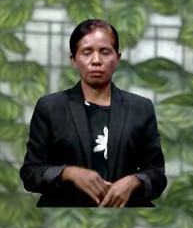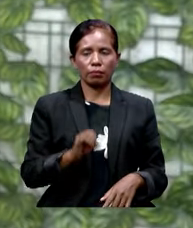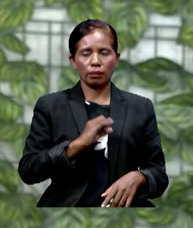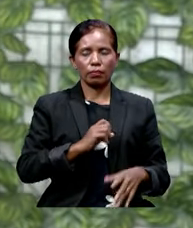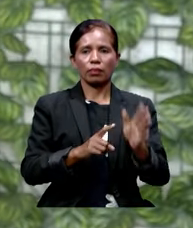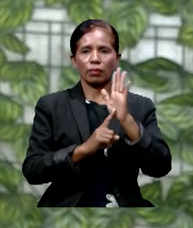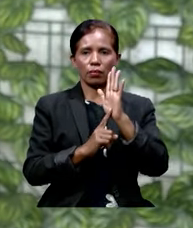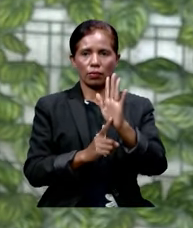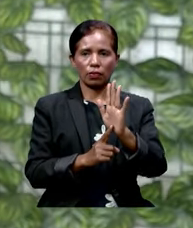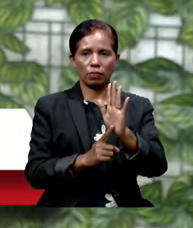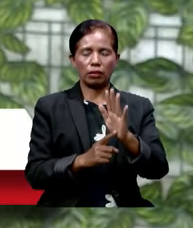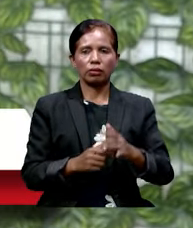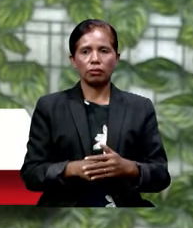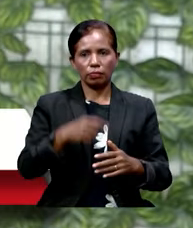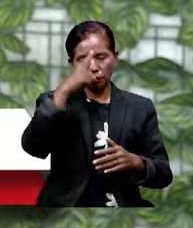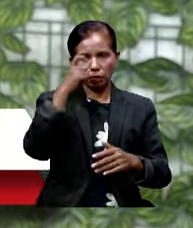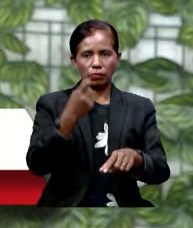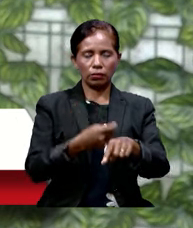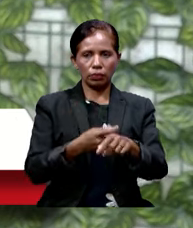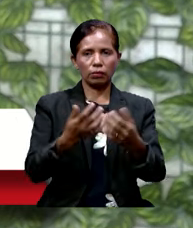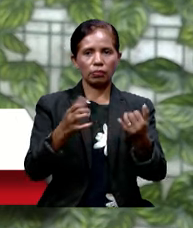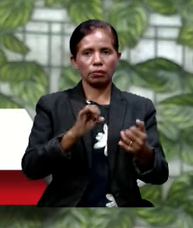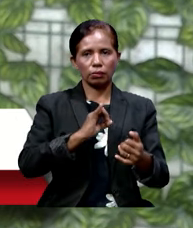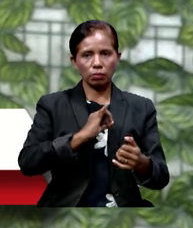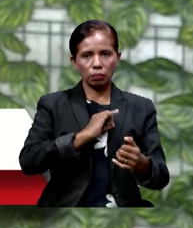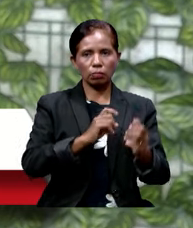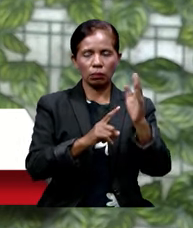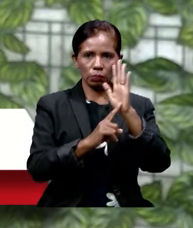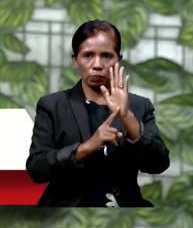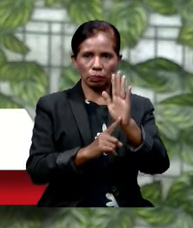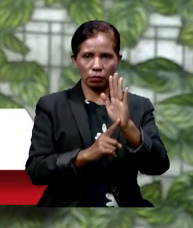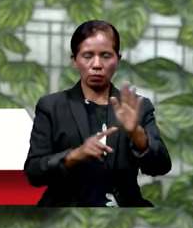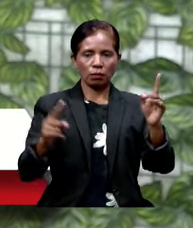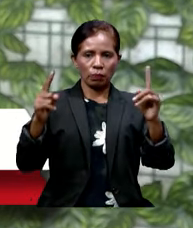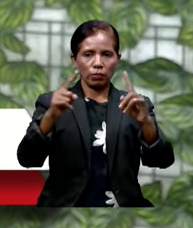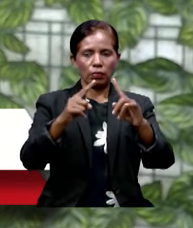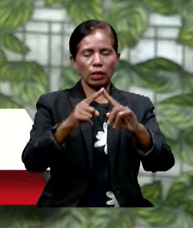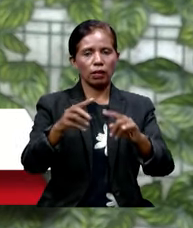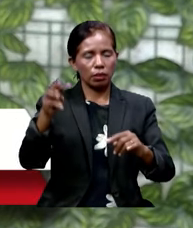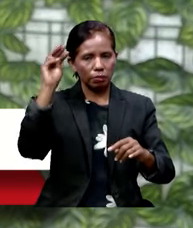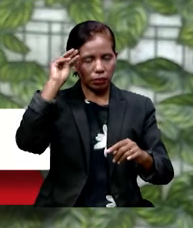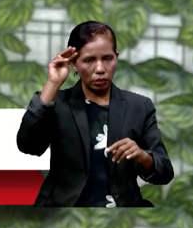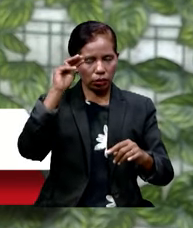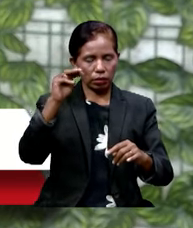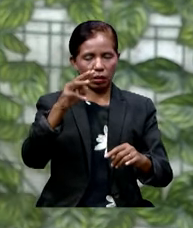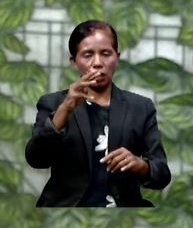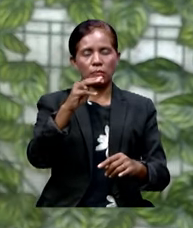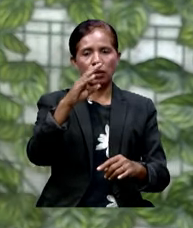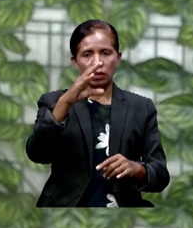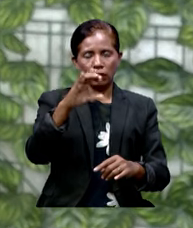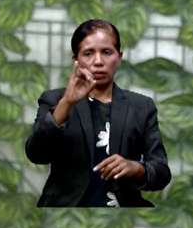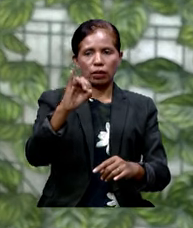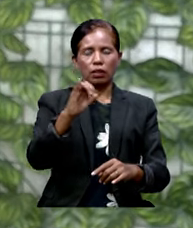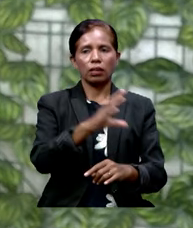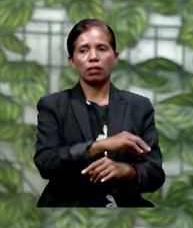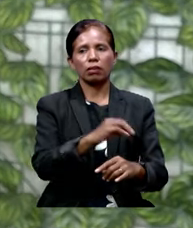está uma situação que estamos a tocar e Ministério Tutela, Ministro Coronel dos Assuntos Econômicos e ao